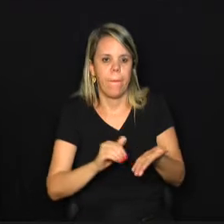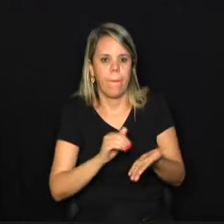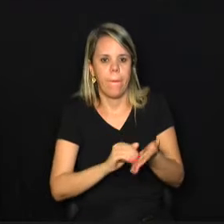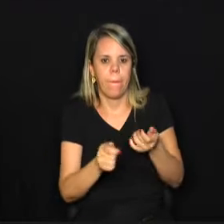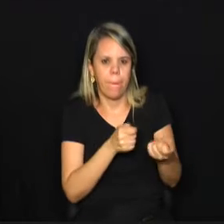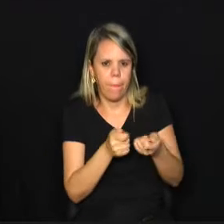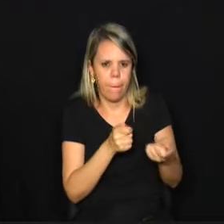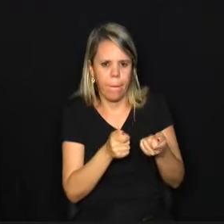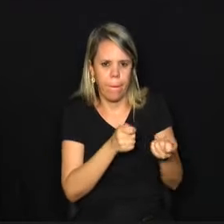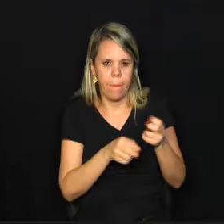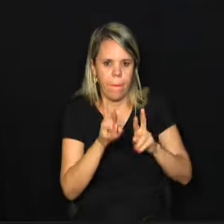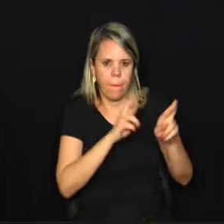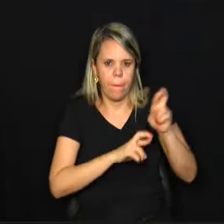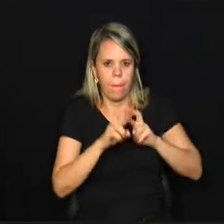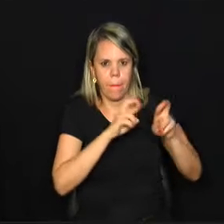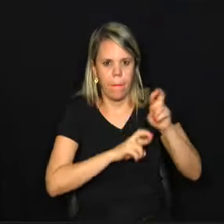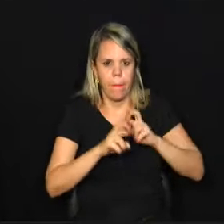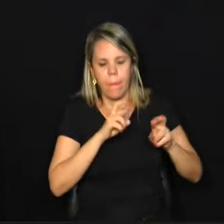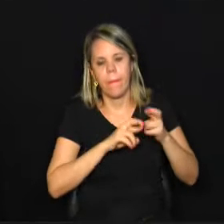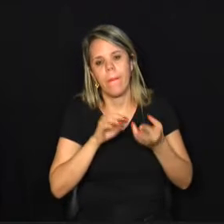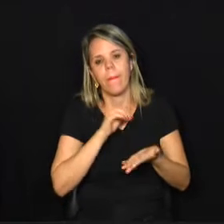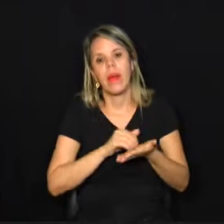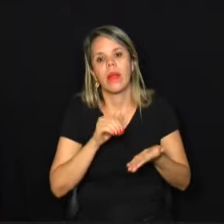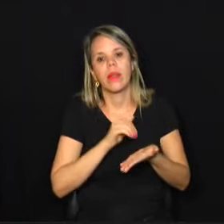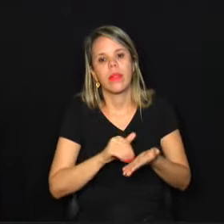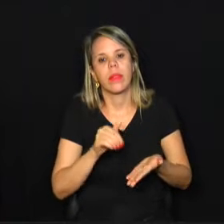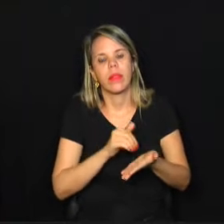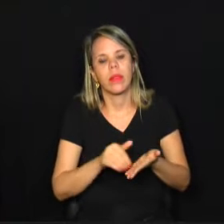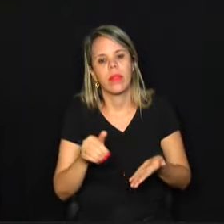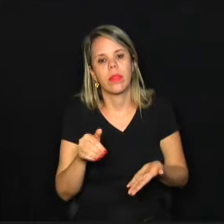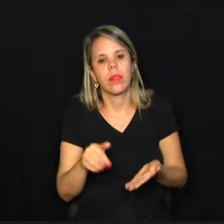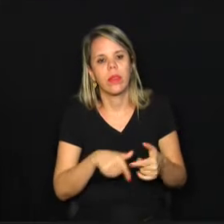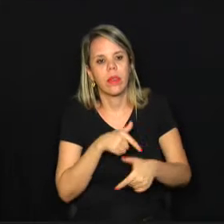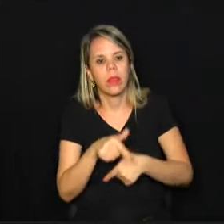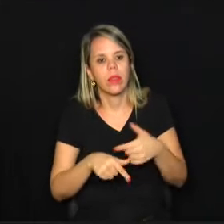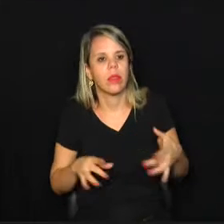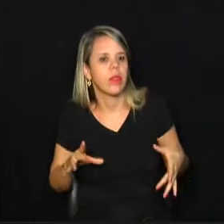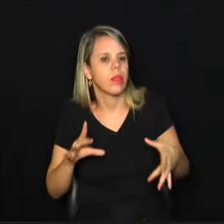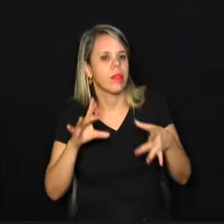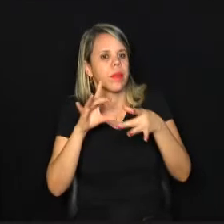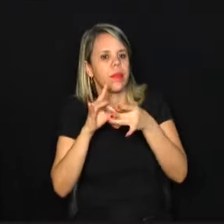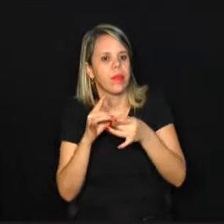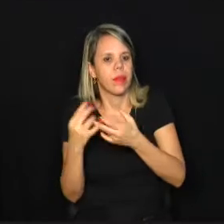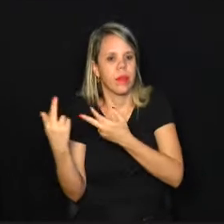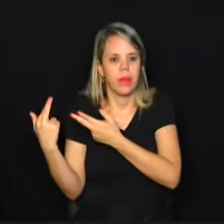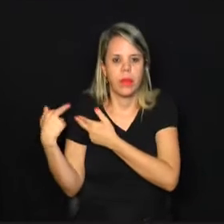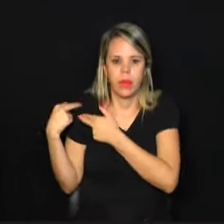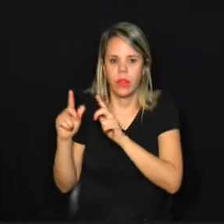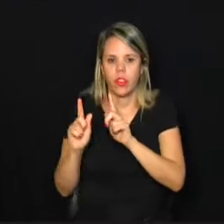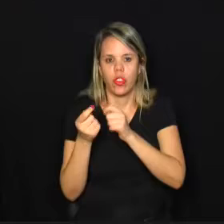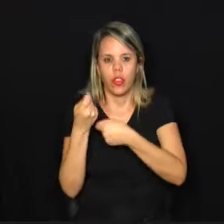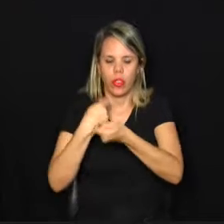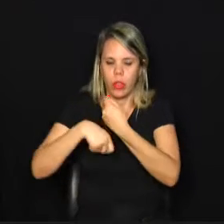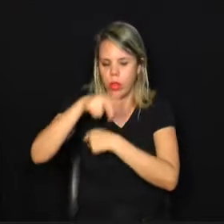e fiscalização, assessoramento, assistencial vinculada a atribuições de gestão